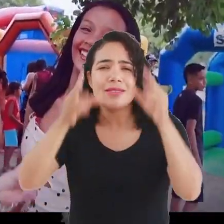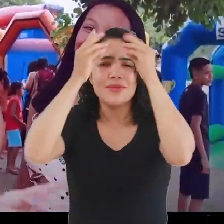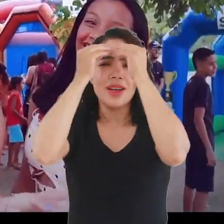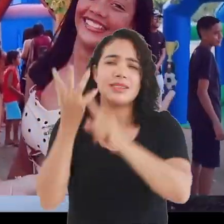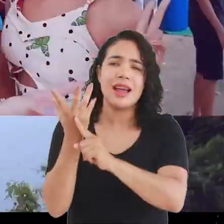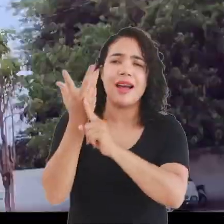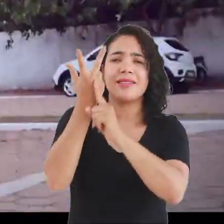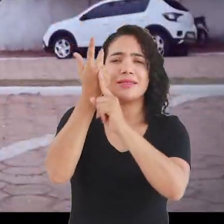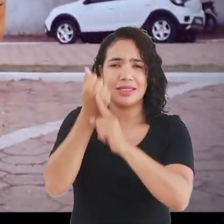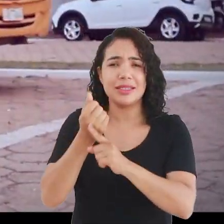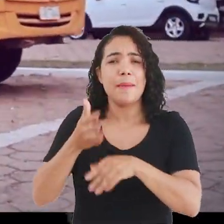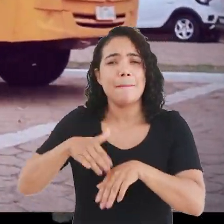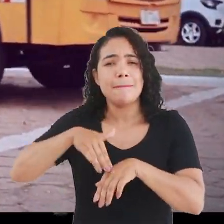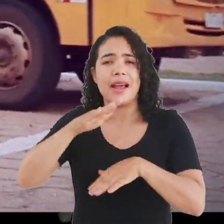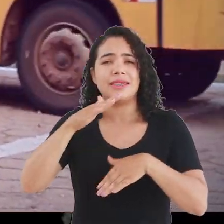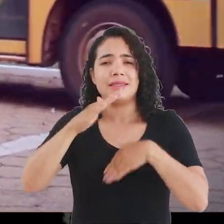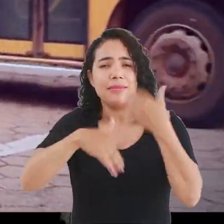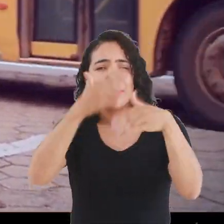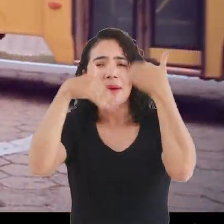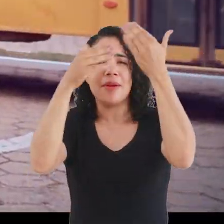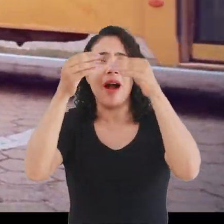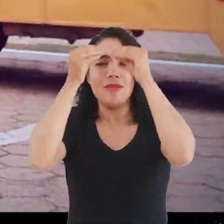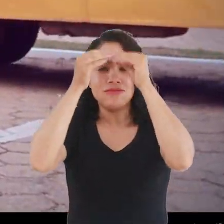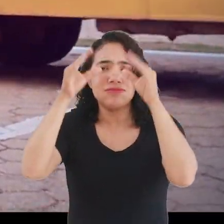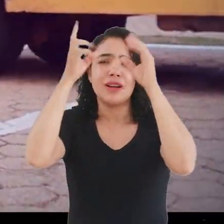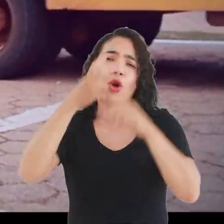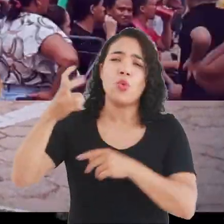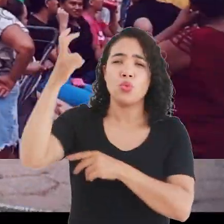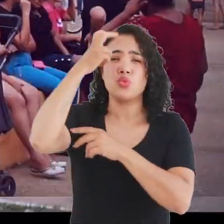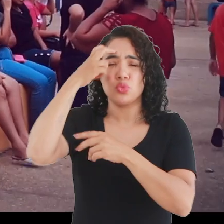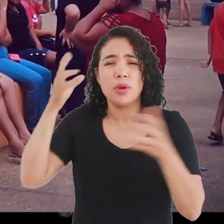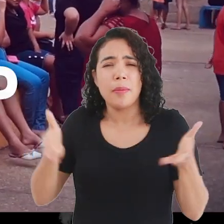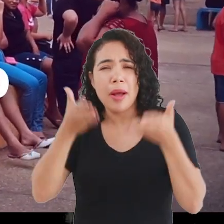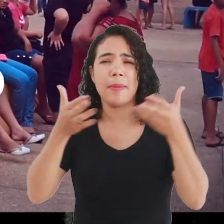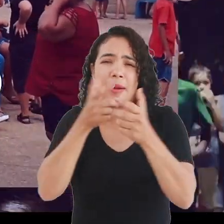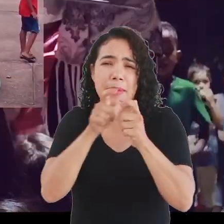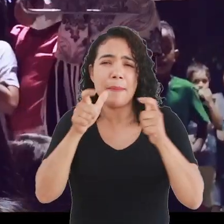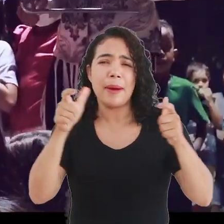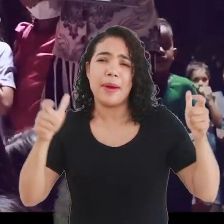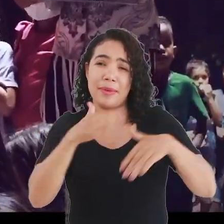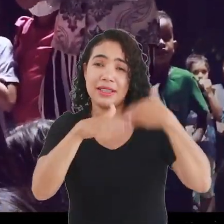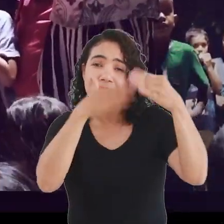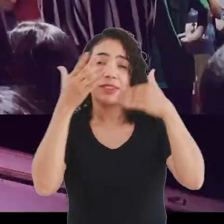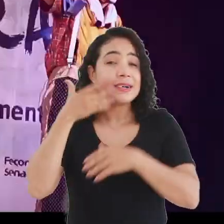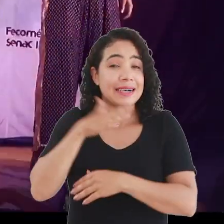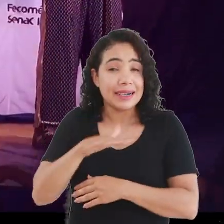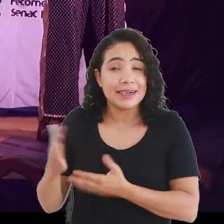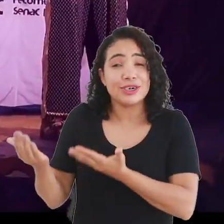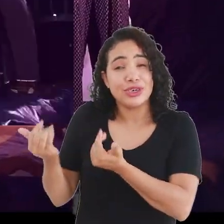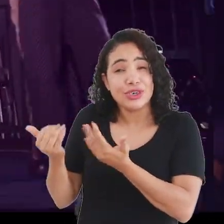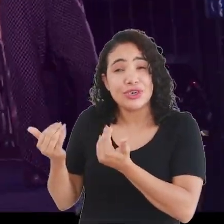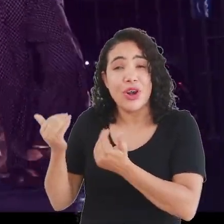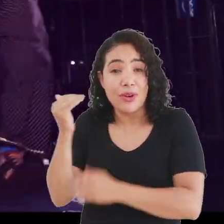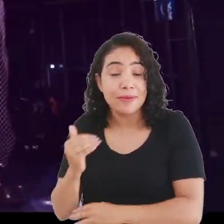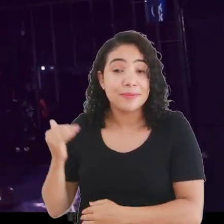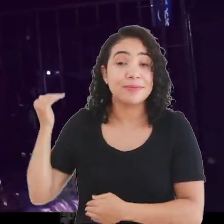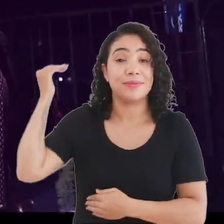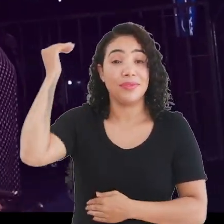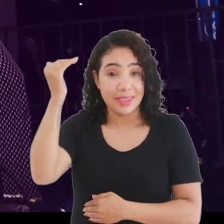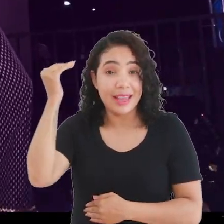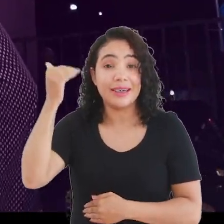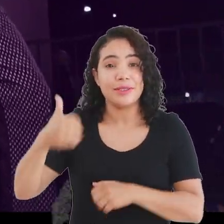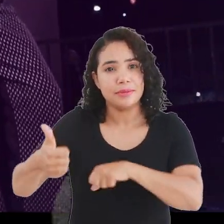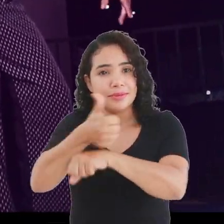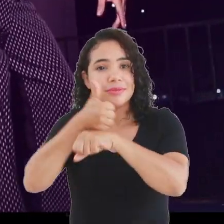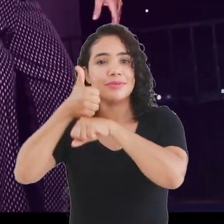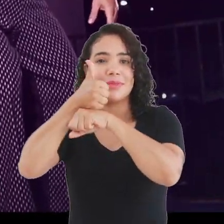artísticas, contribuindo para a formação de repertório cultural e promovendo o desenvolvimento de crianças, jovens, adultos